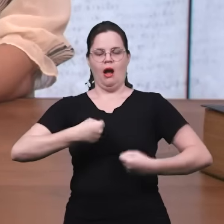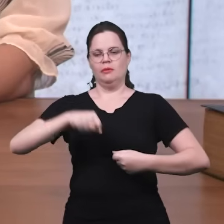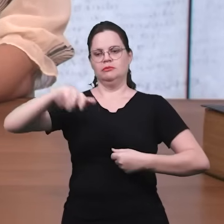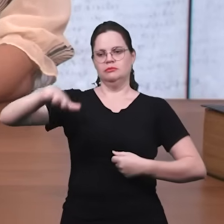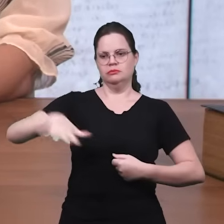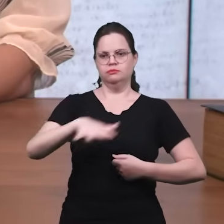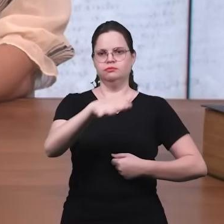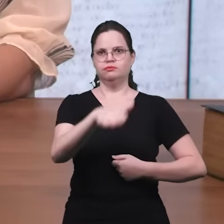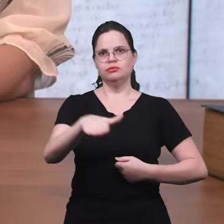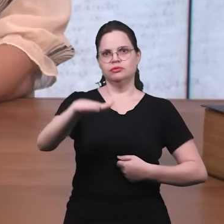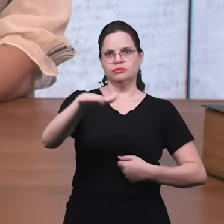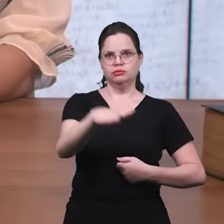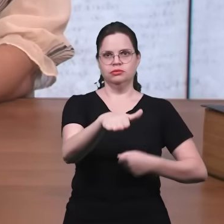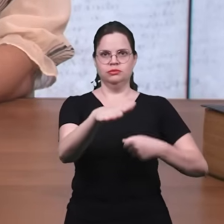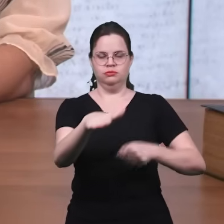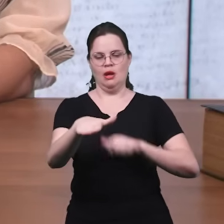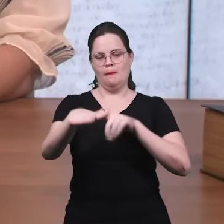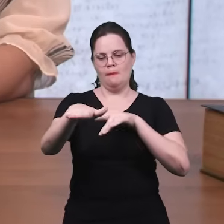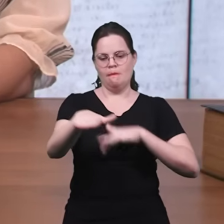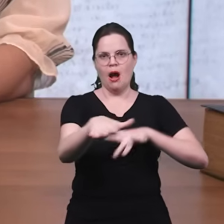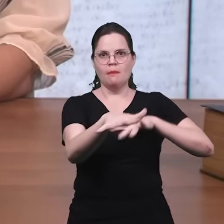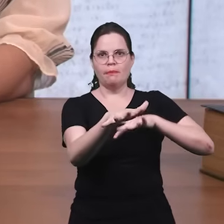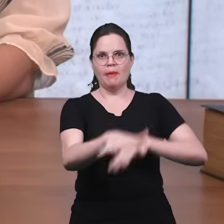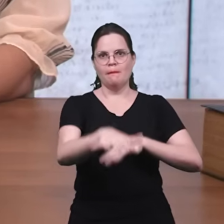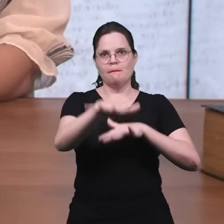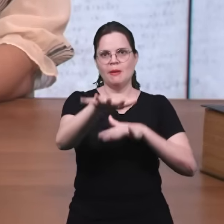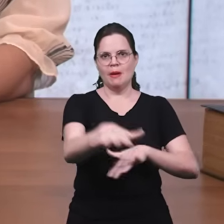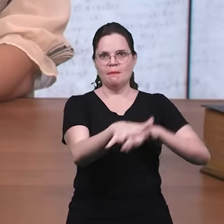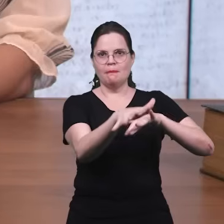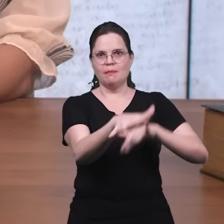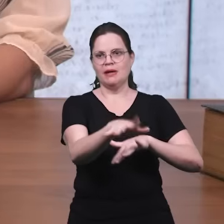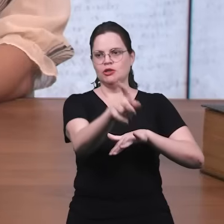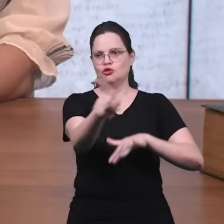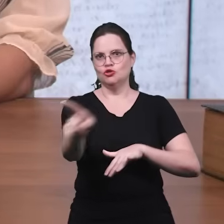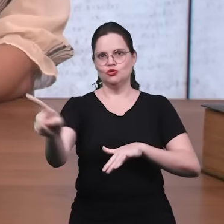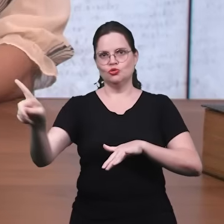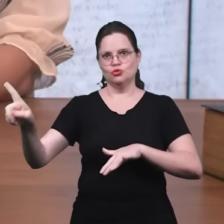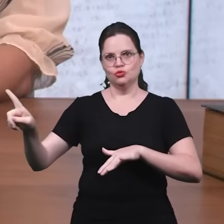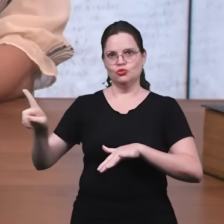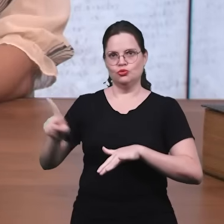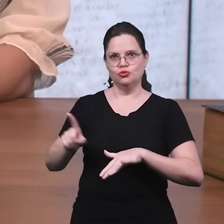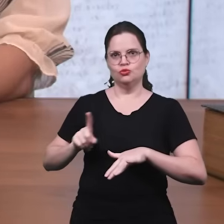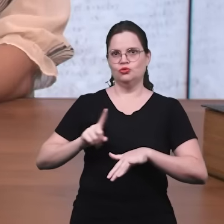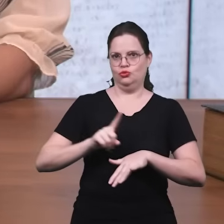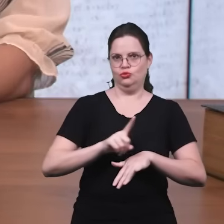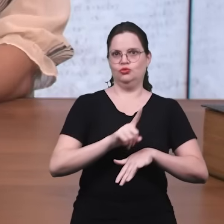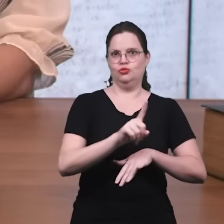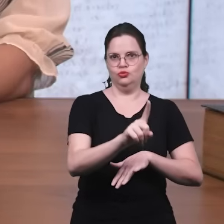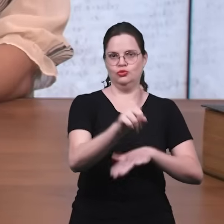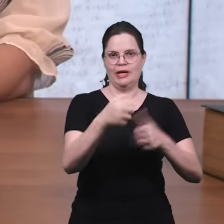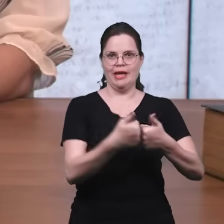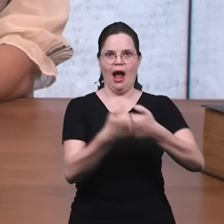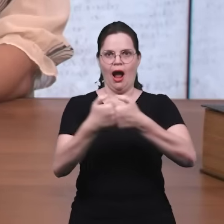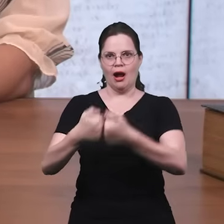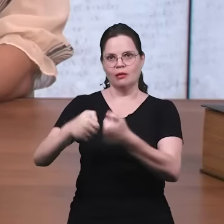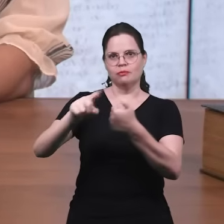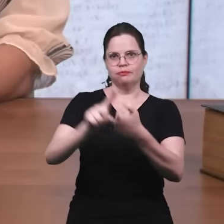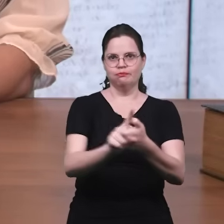a retaguarda seguia da arca do Senhor. Os sacerdotes